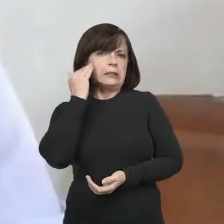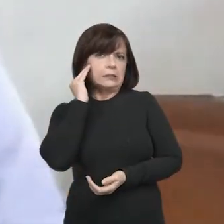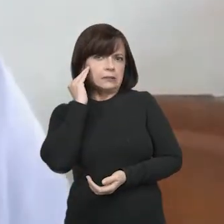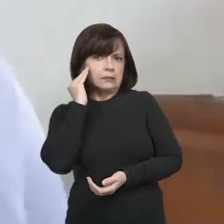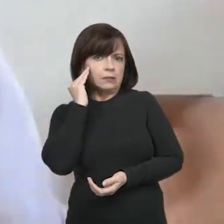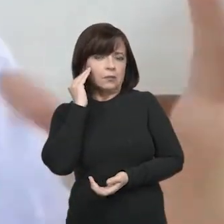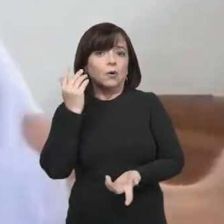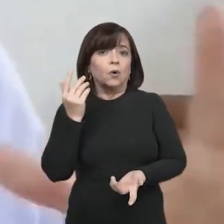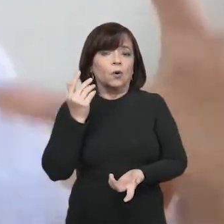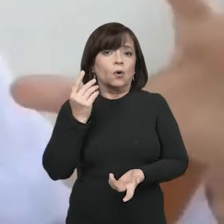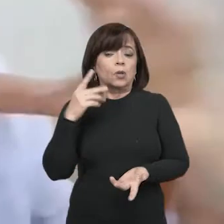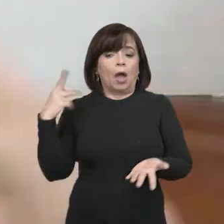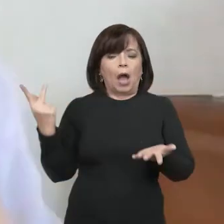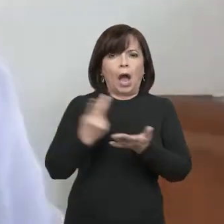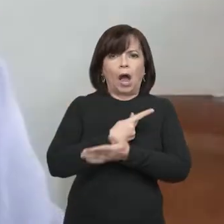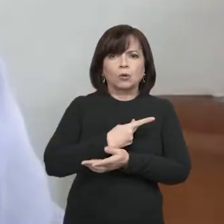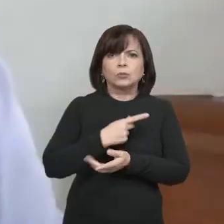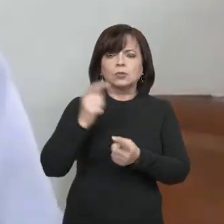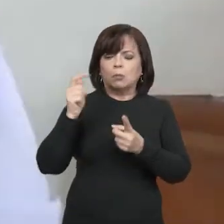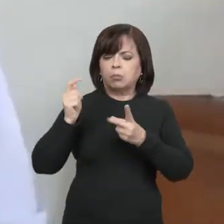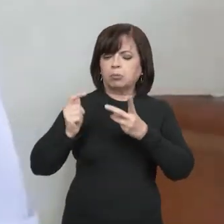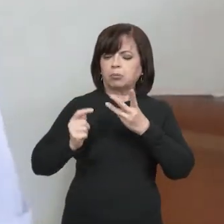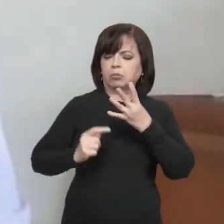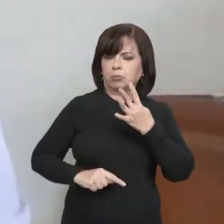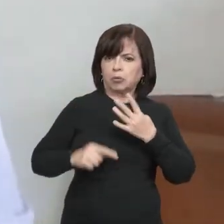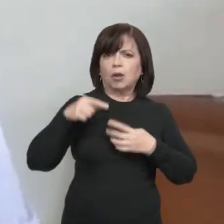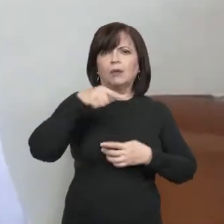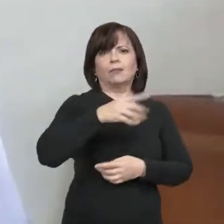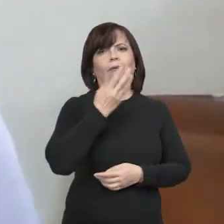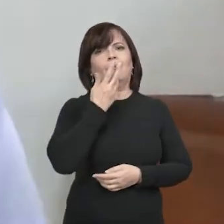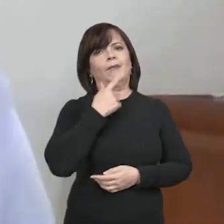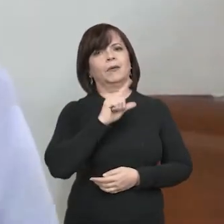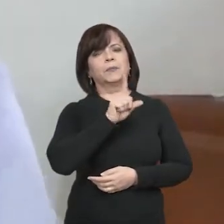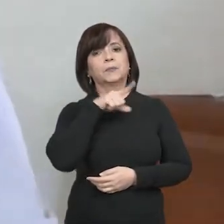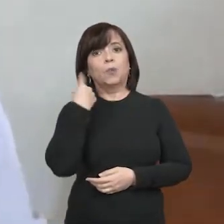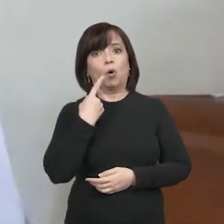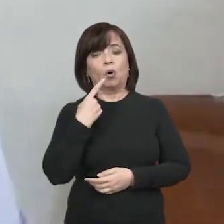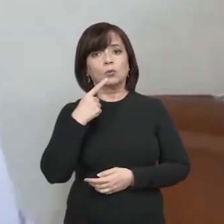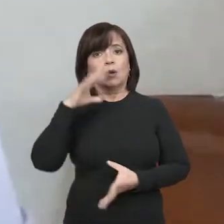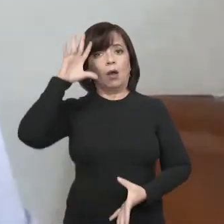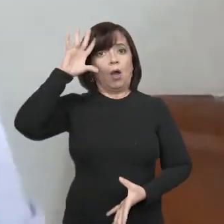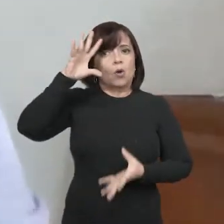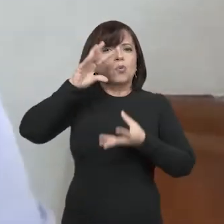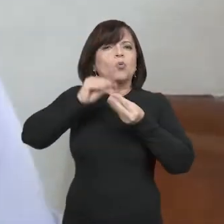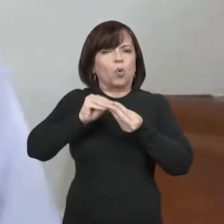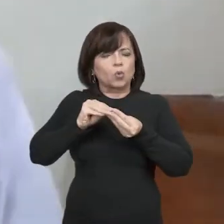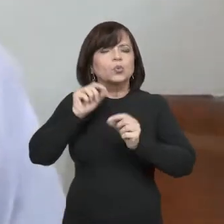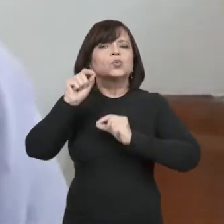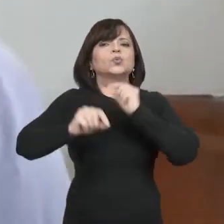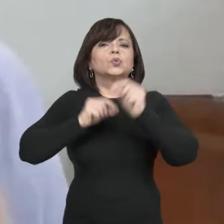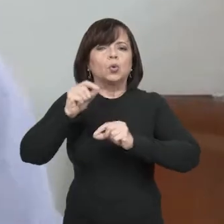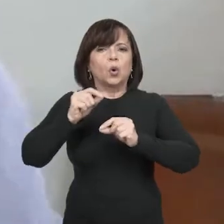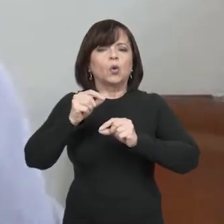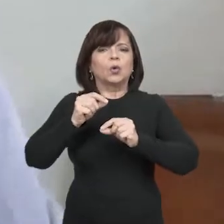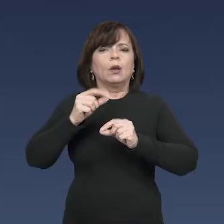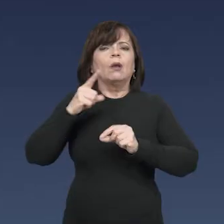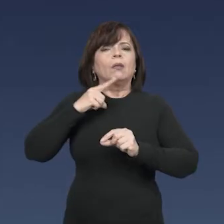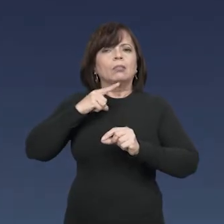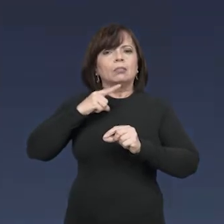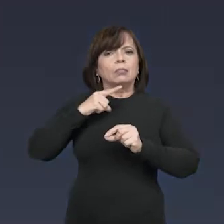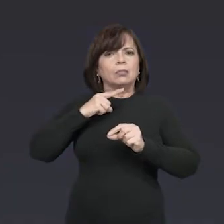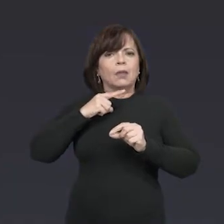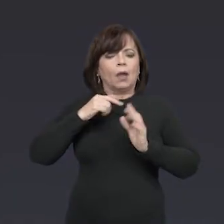nesses 3 dias, uma série de fatores que culminaram na morte da menor. E essa conclusão, ela é pautada, inclusive, do laudo